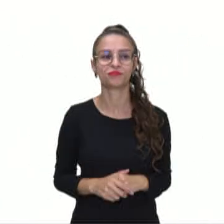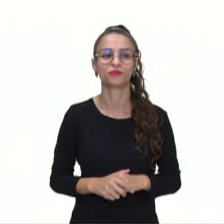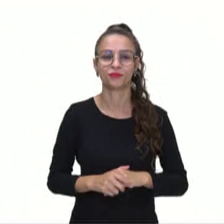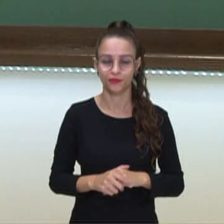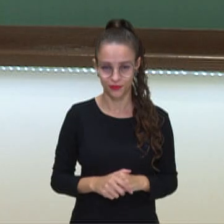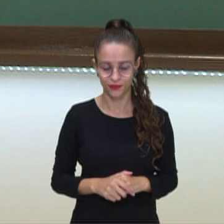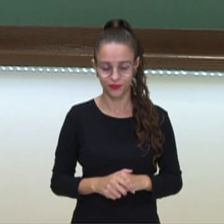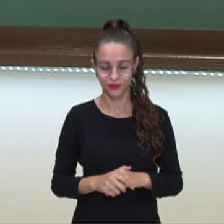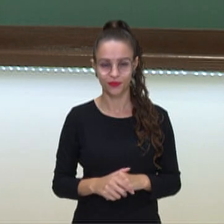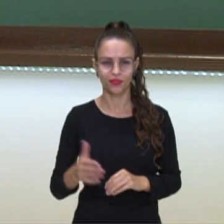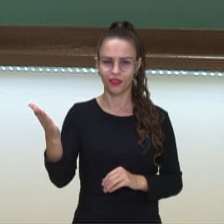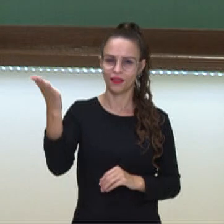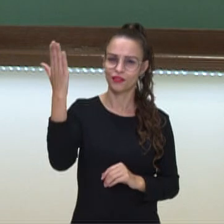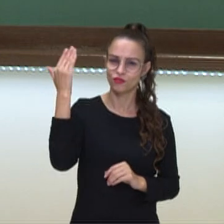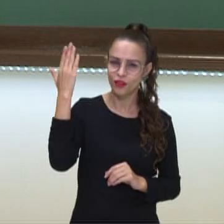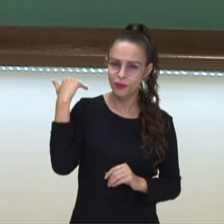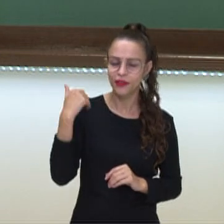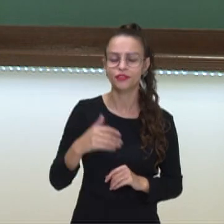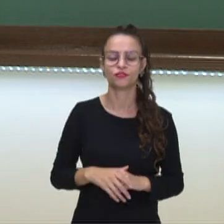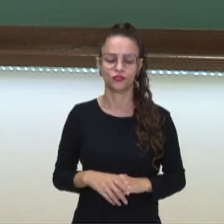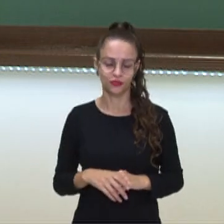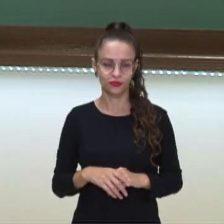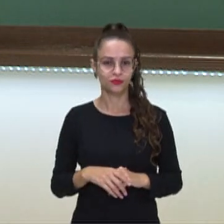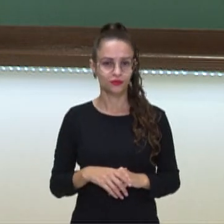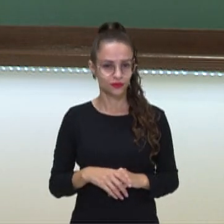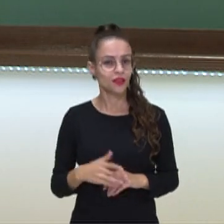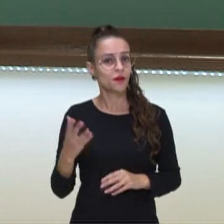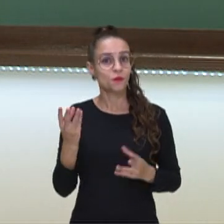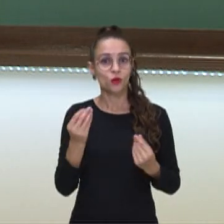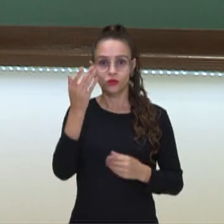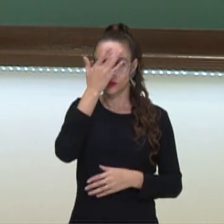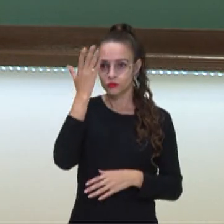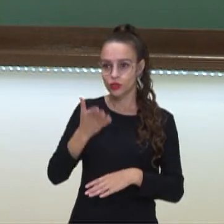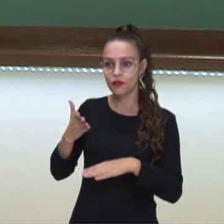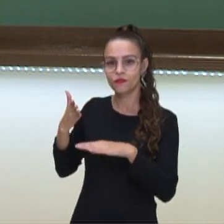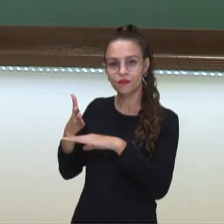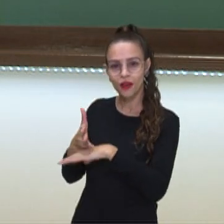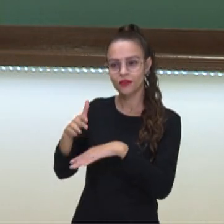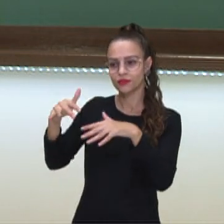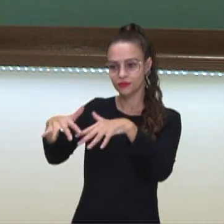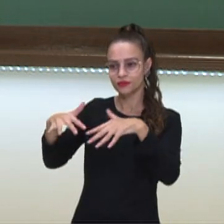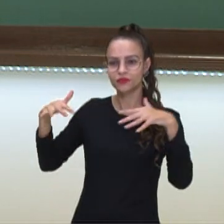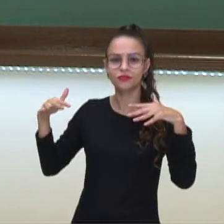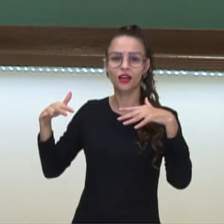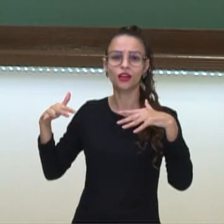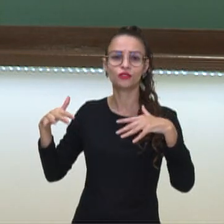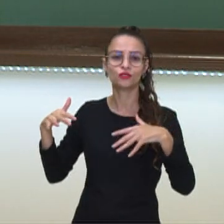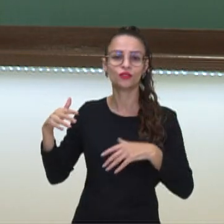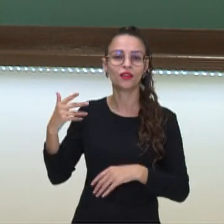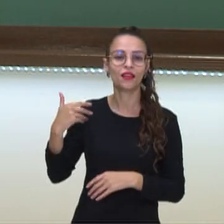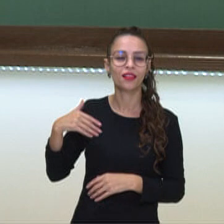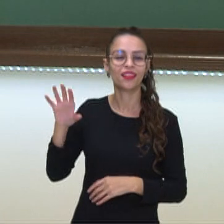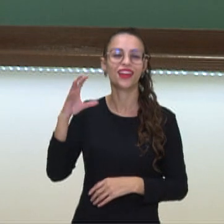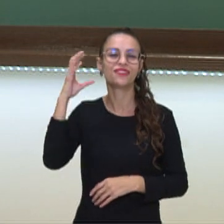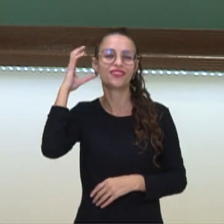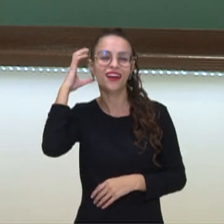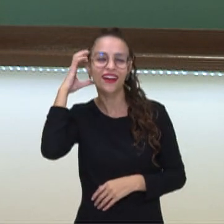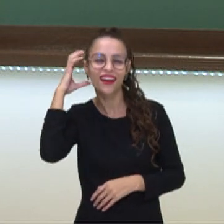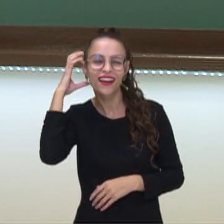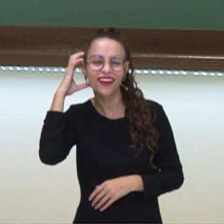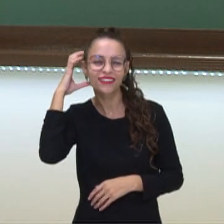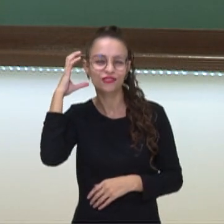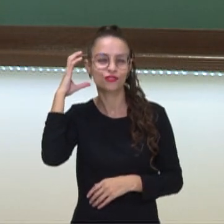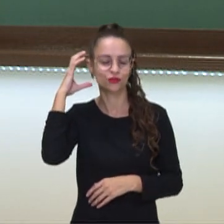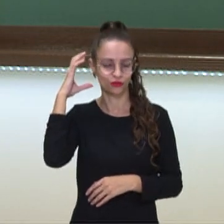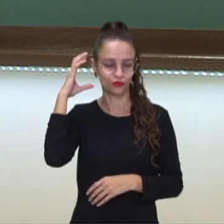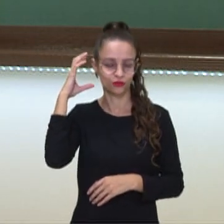só, antigamente muitas pessoas iam para o estádio de futebol e levavam o seu radinho de pilha.